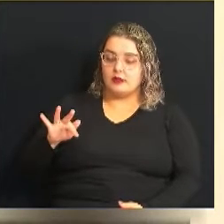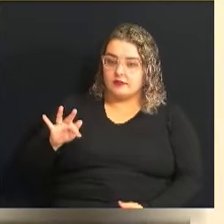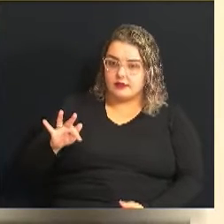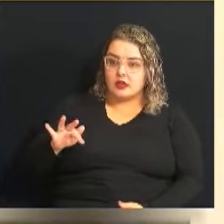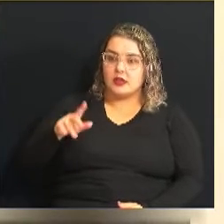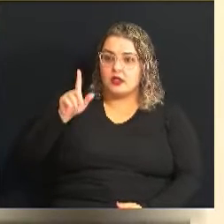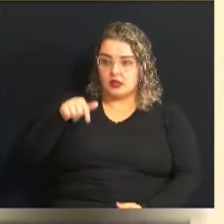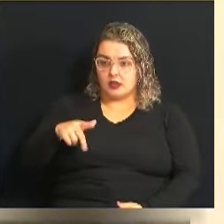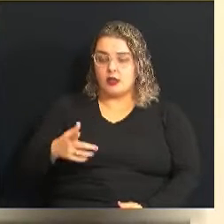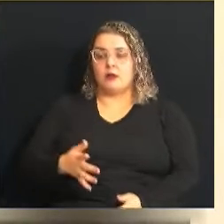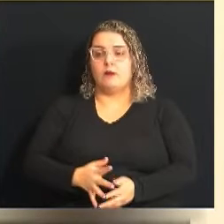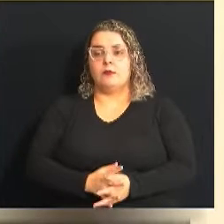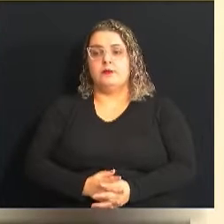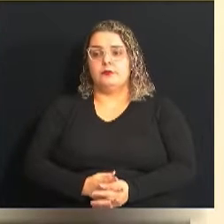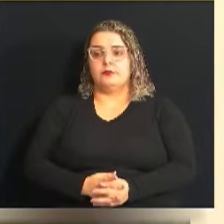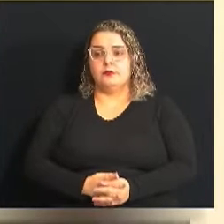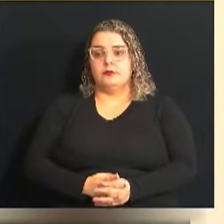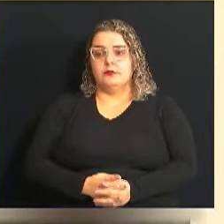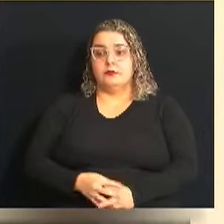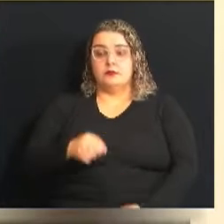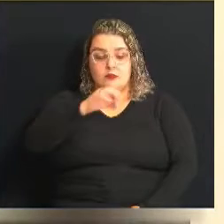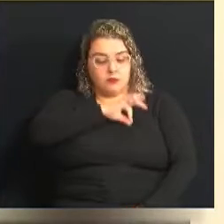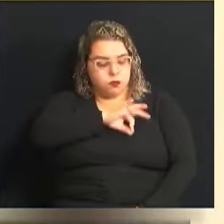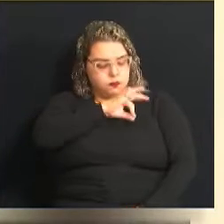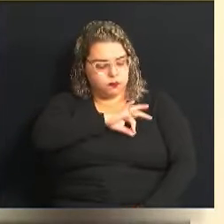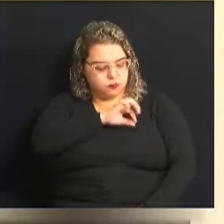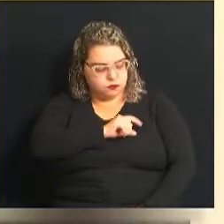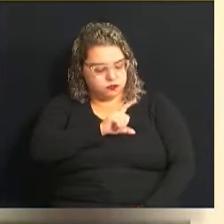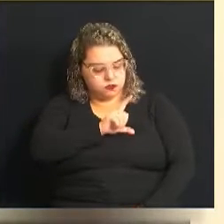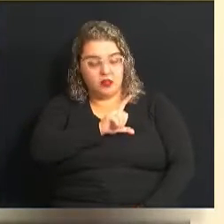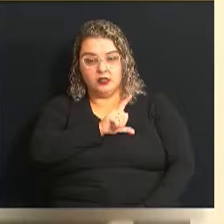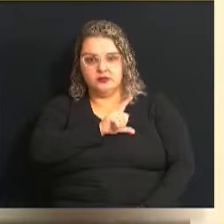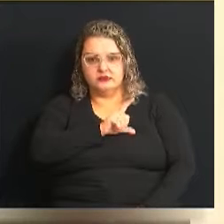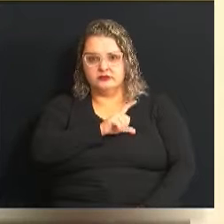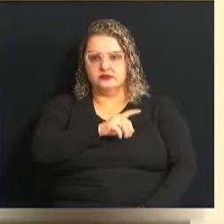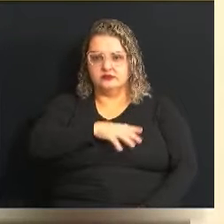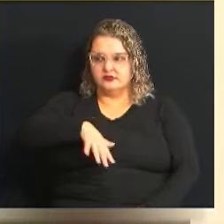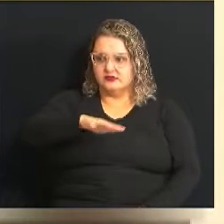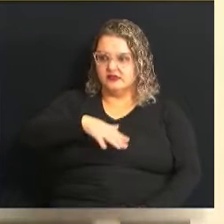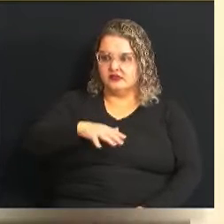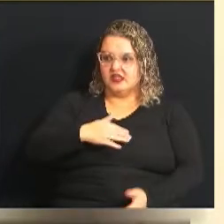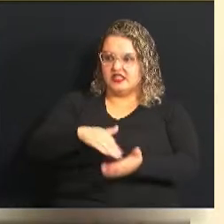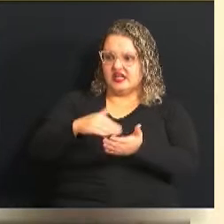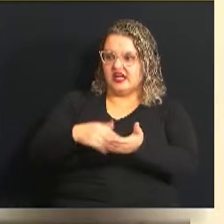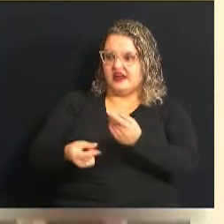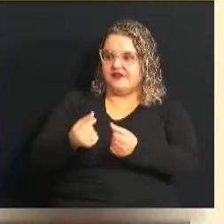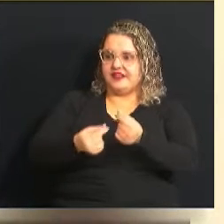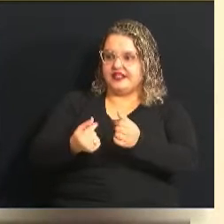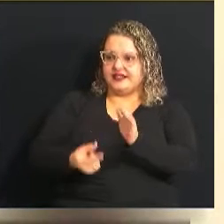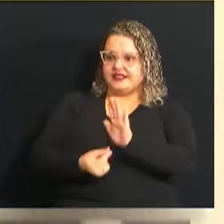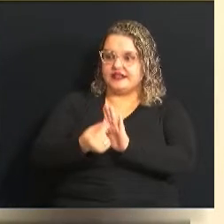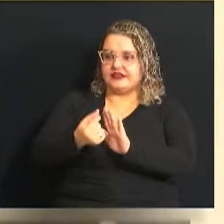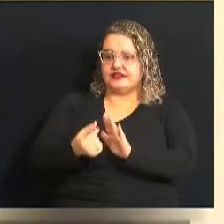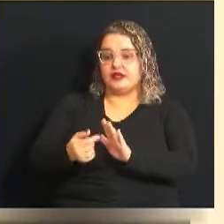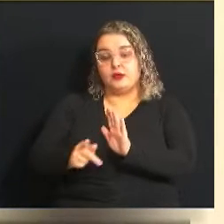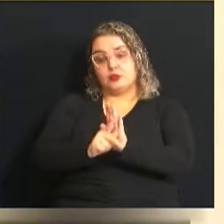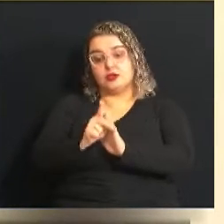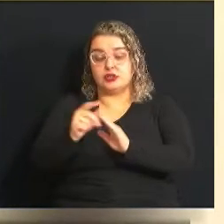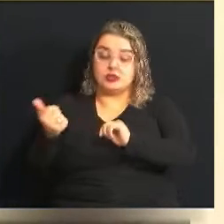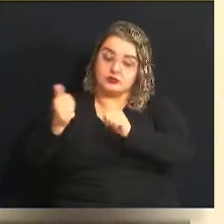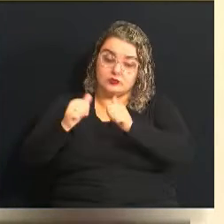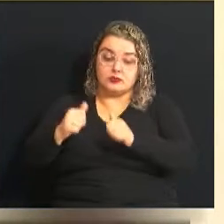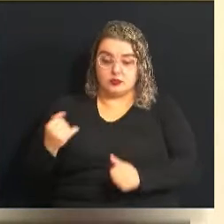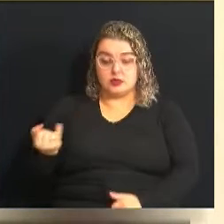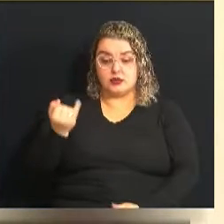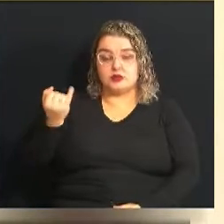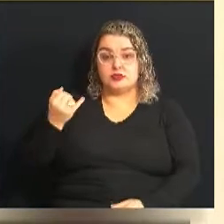um aumento às pessoas da finanças. Então, é projetos importantes que tem que ser analisado e analisamos